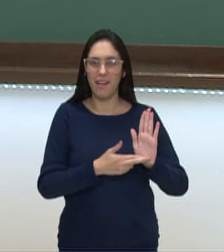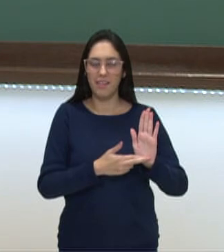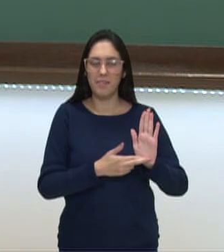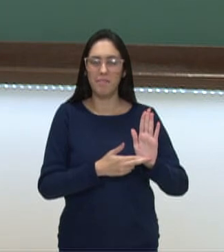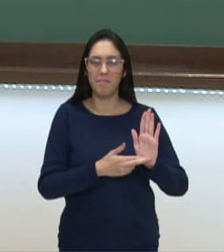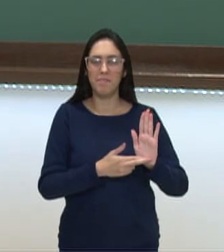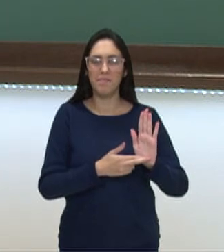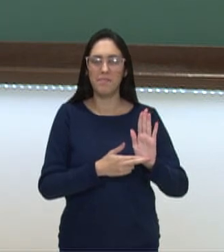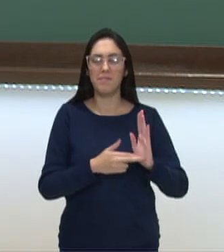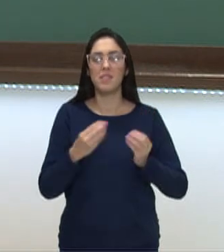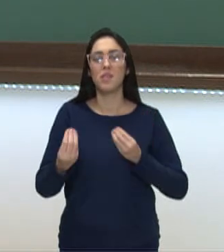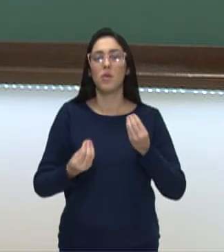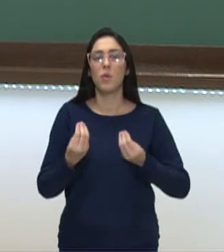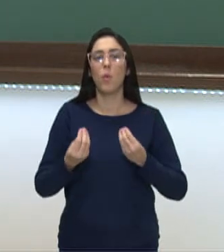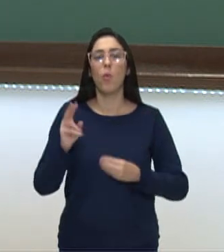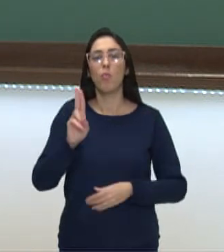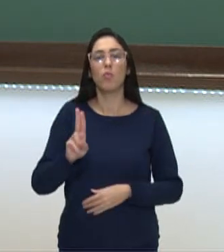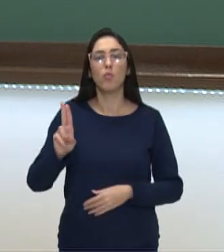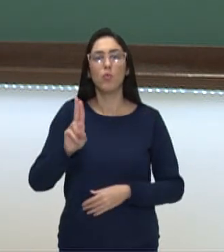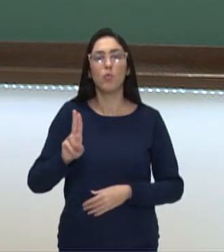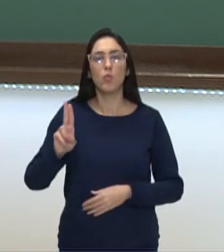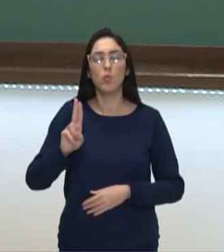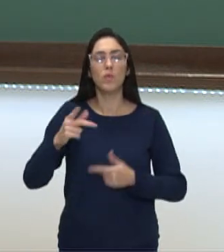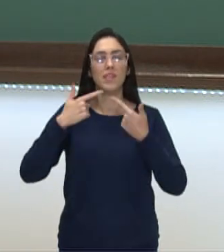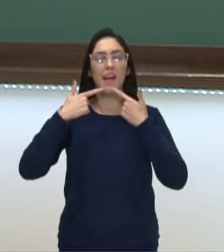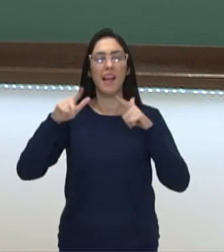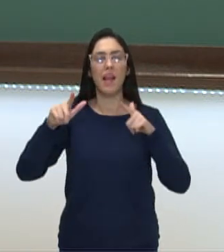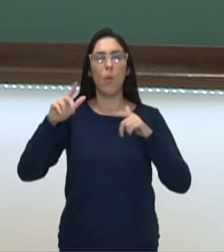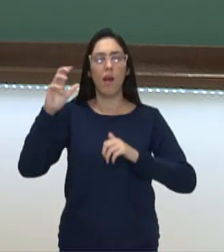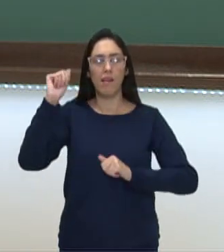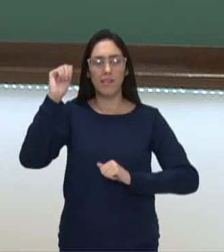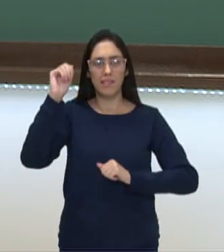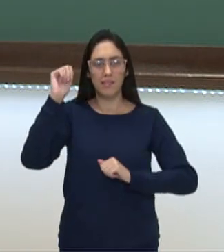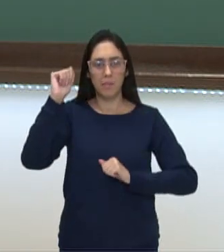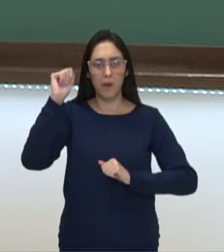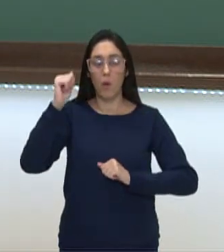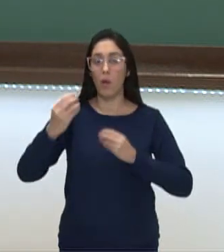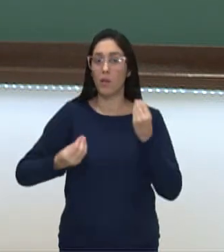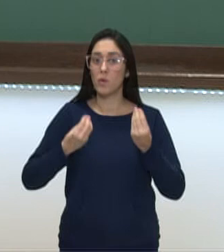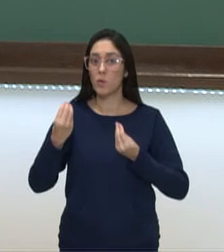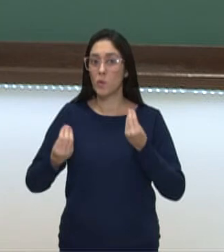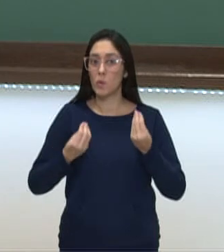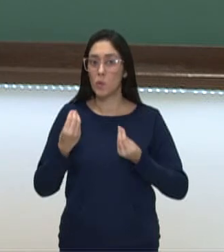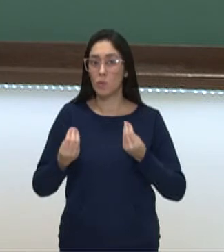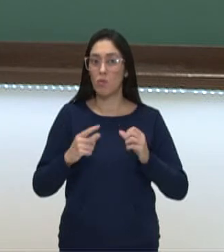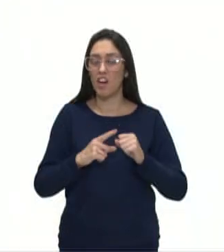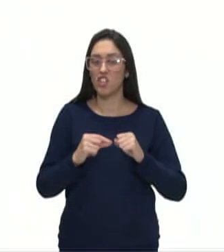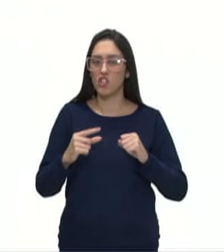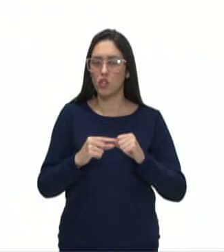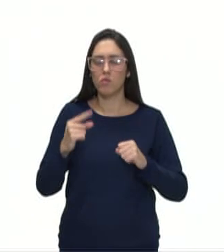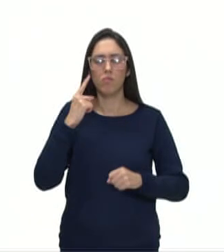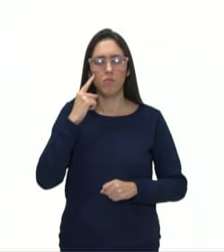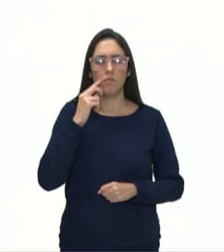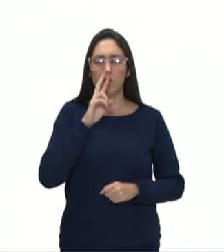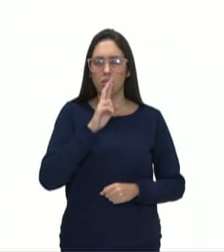aqui do artigo na língua espanhola, tá? Vamos para as